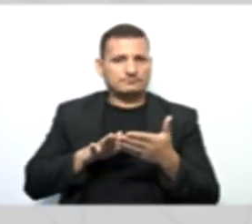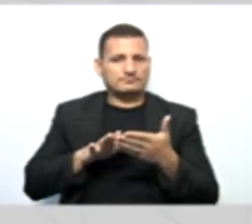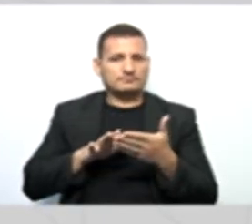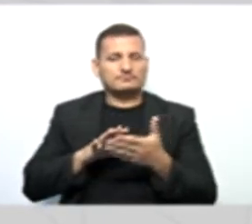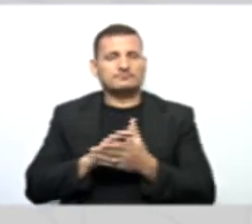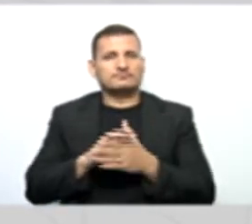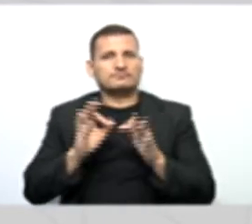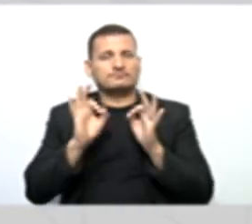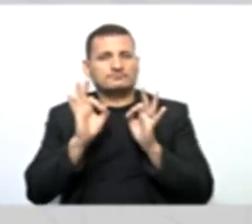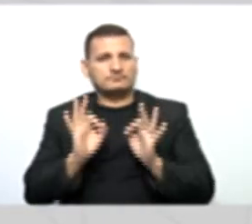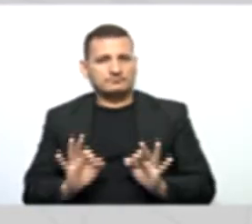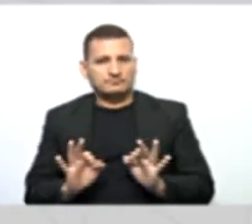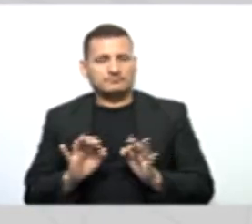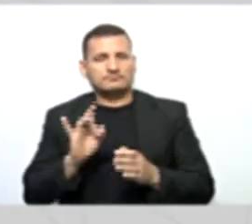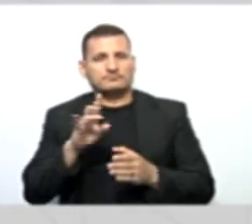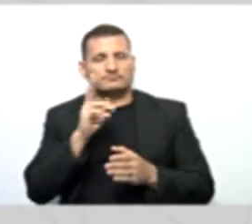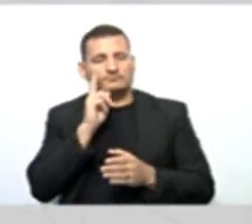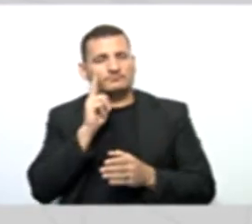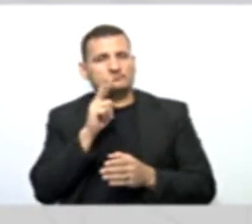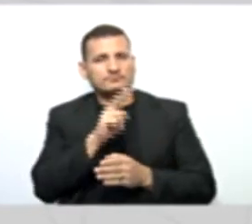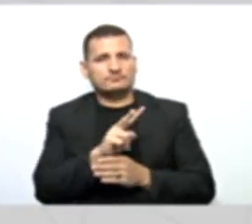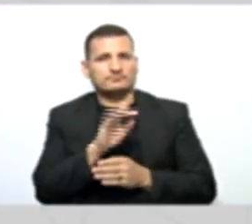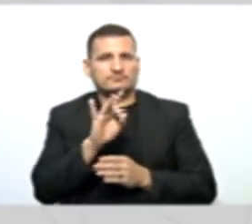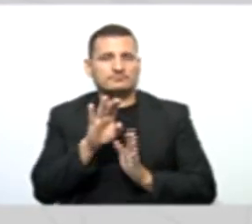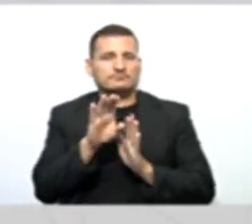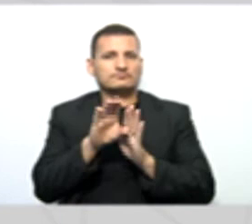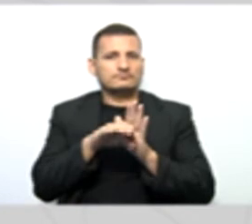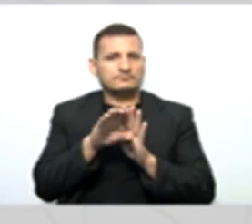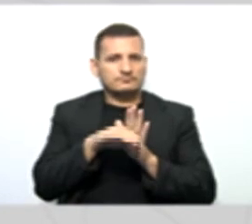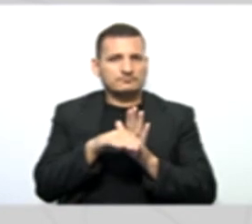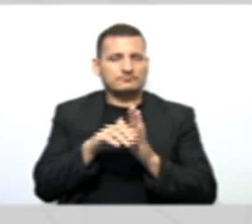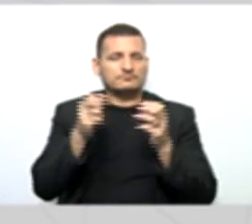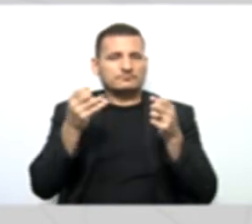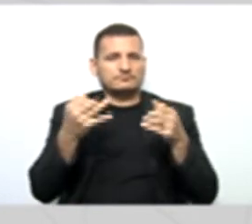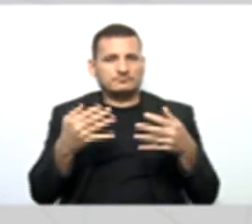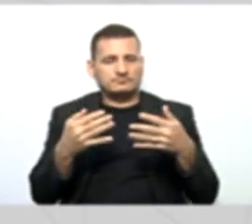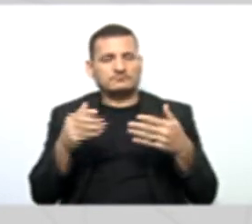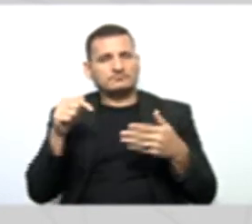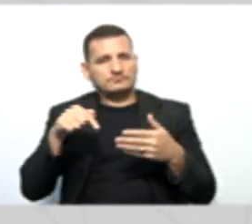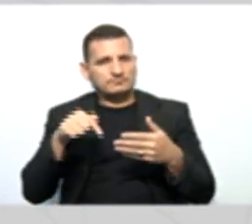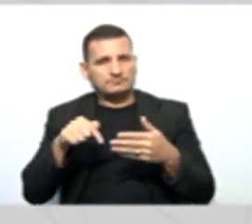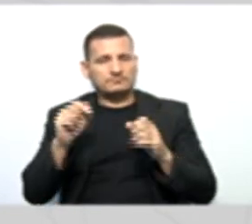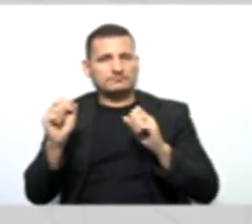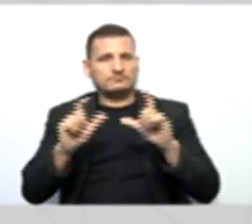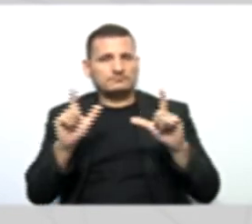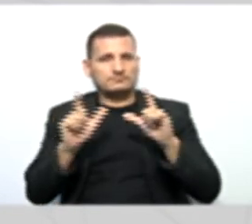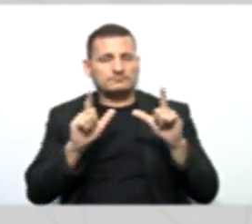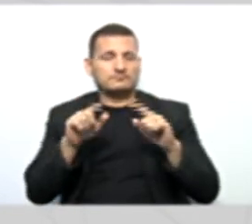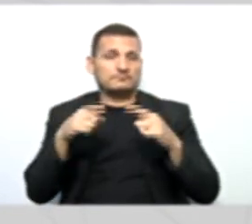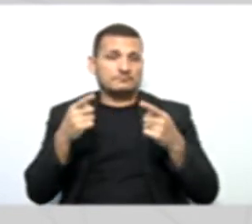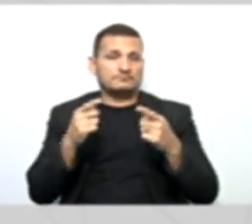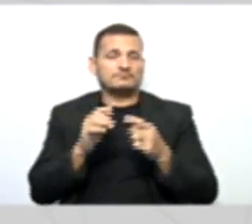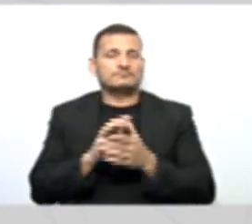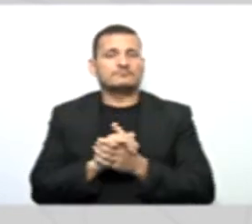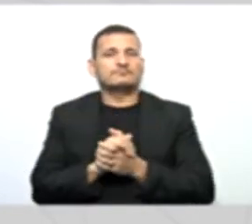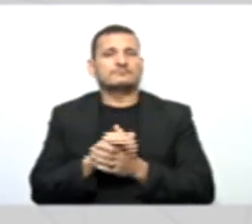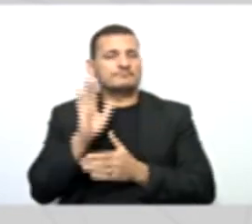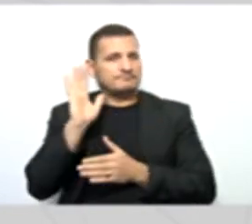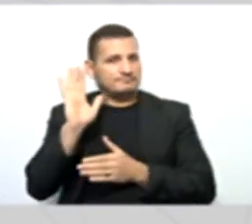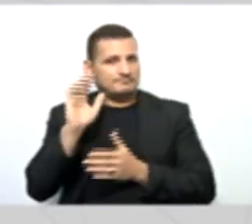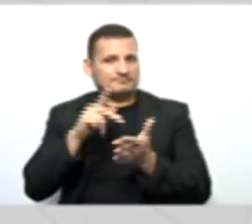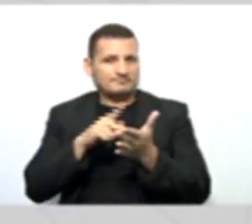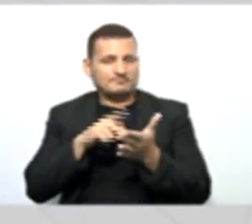com certeza, apenas olhando aqui os conceitos abordados no nosso slide. Mas prometo que quando eu voltar, eu